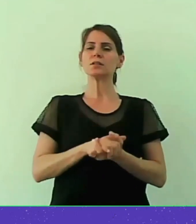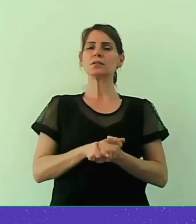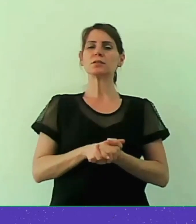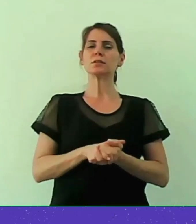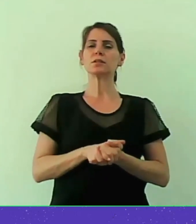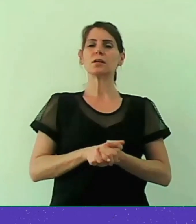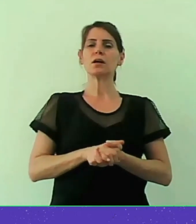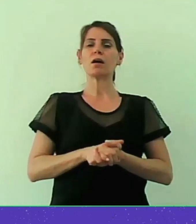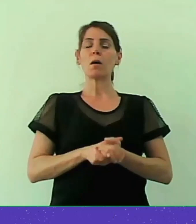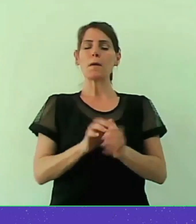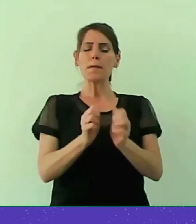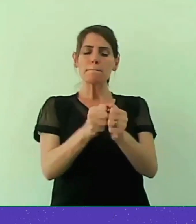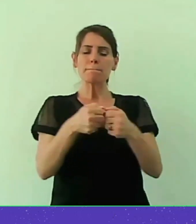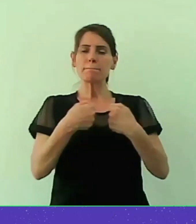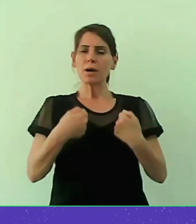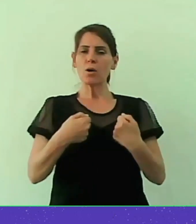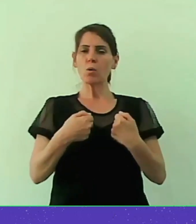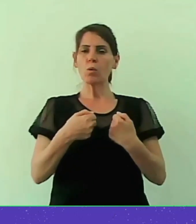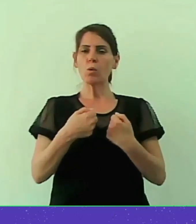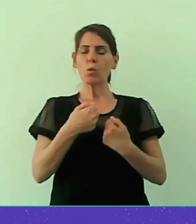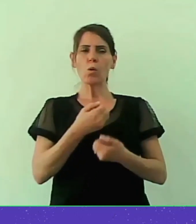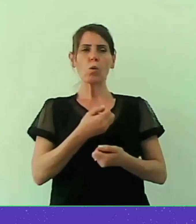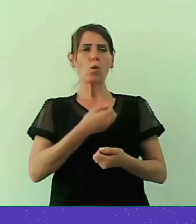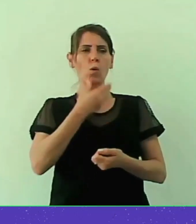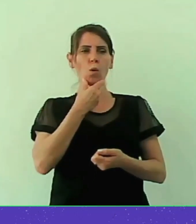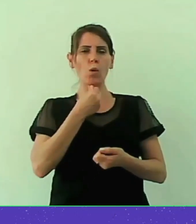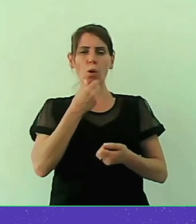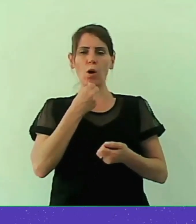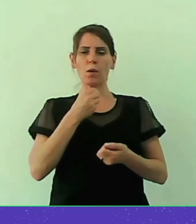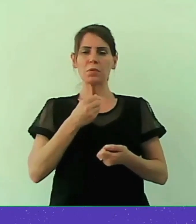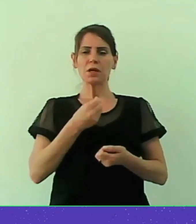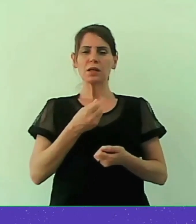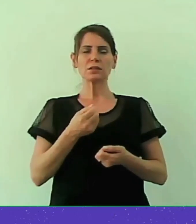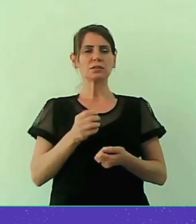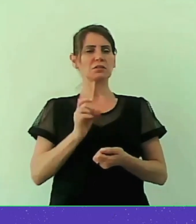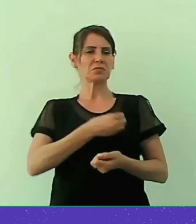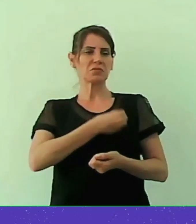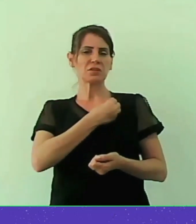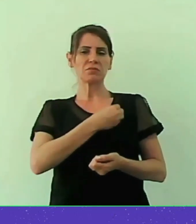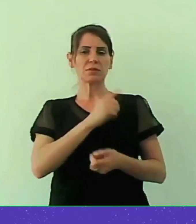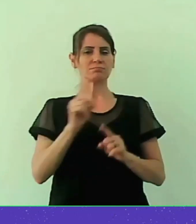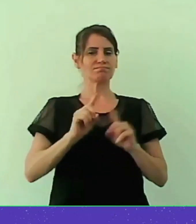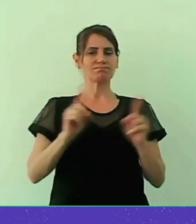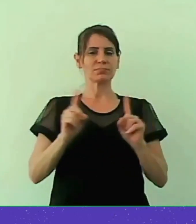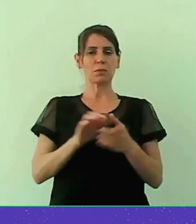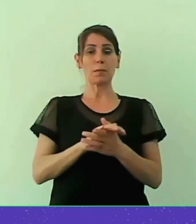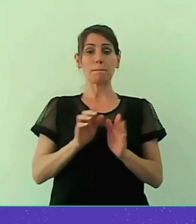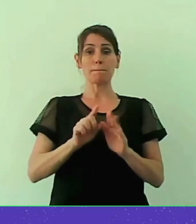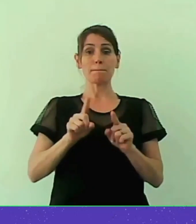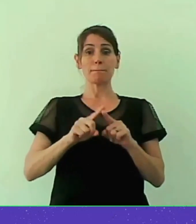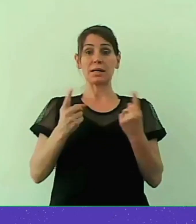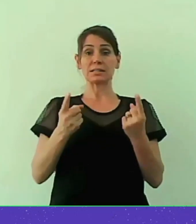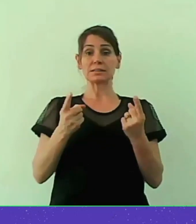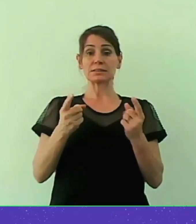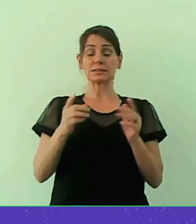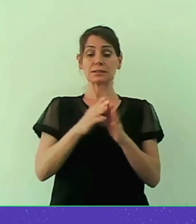de pão viverá o homem, mas de toda a palavra que procede da boca de Deus.